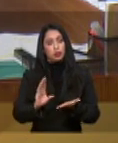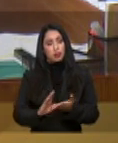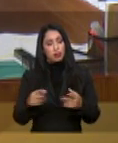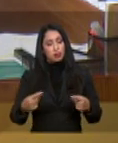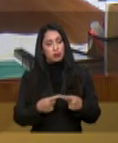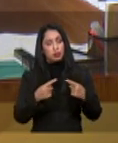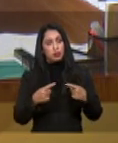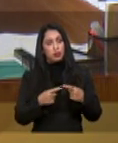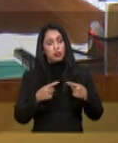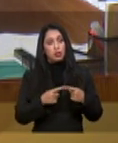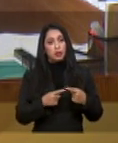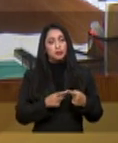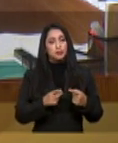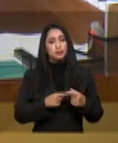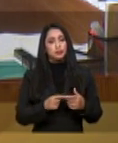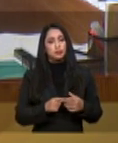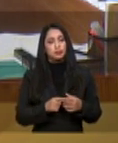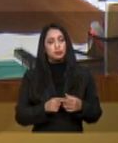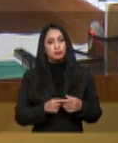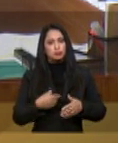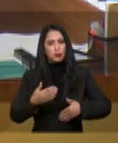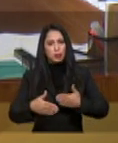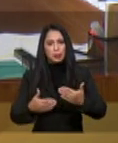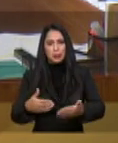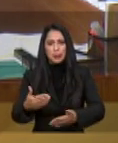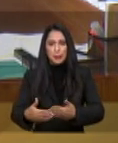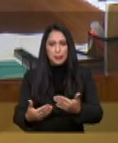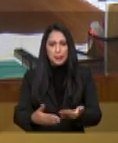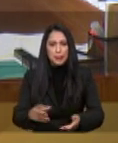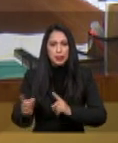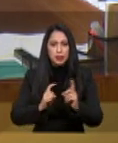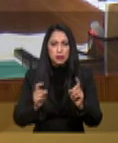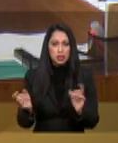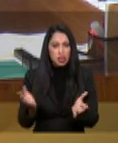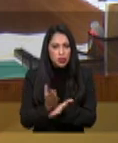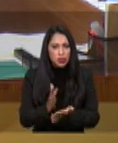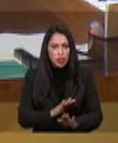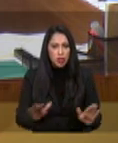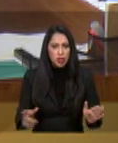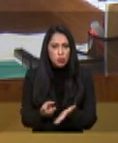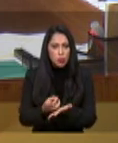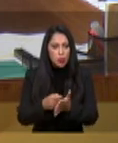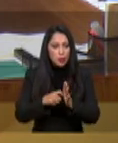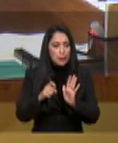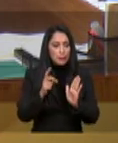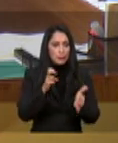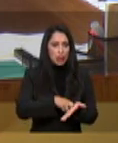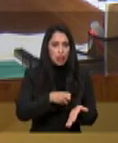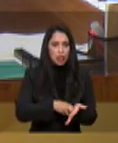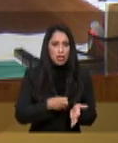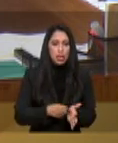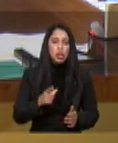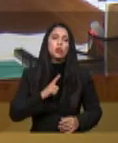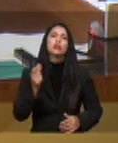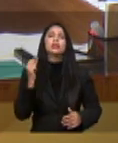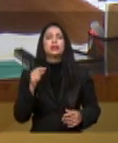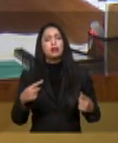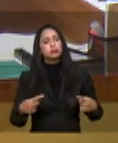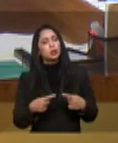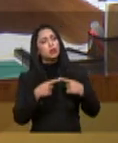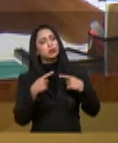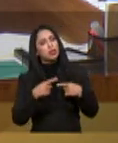A necessidade de esgotamento das instâncias administrativas para o encaminhamento da representação fiscal para fins penais, além de estar em consonância